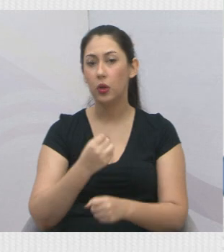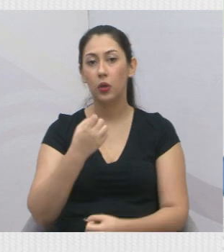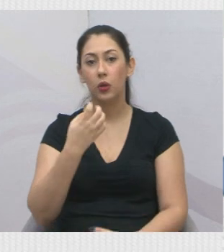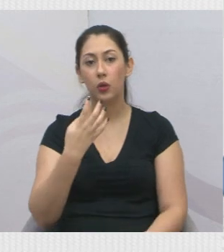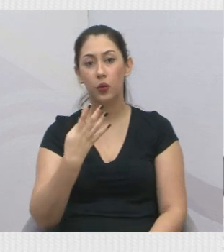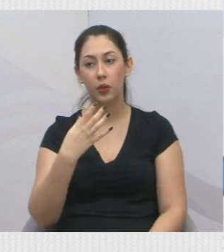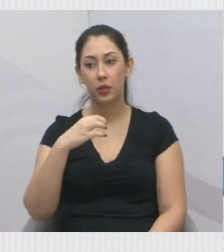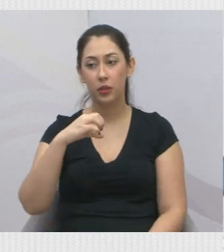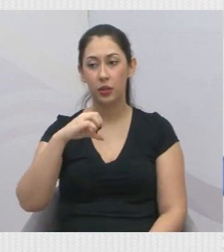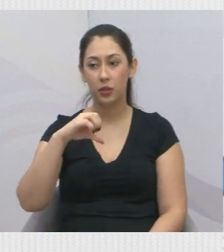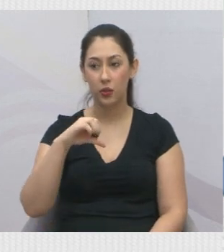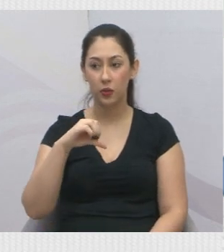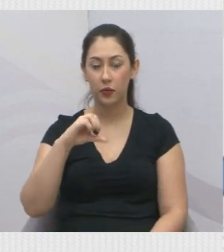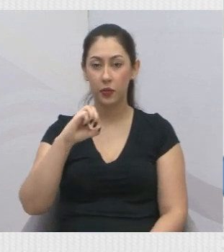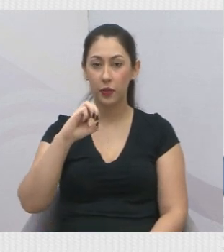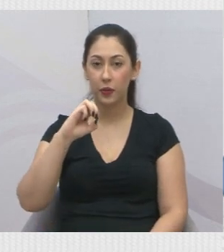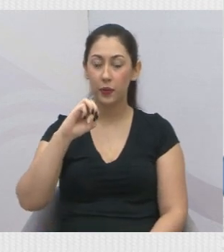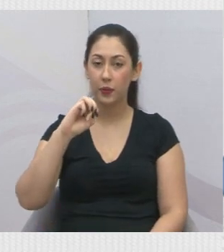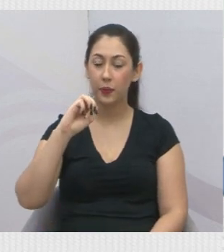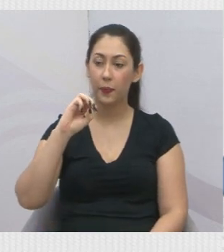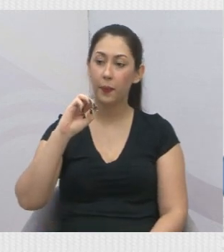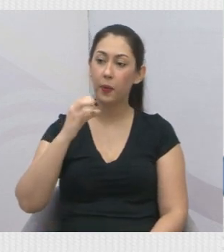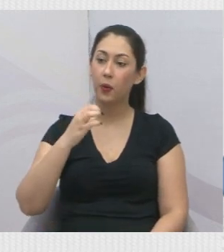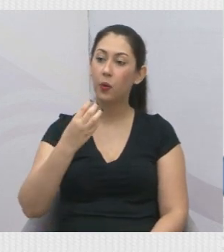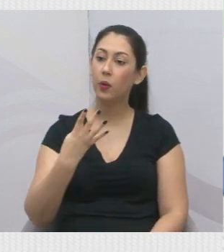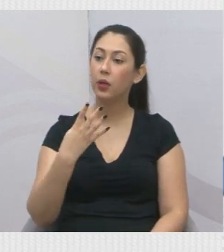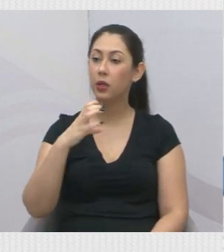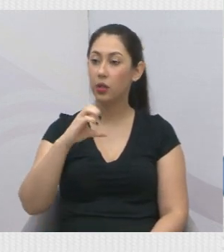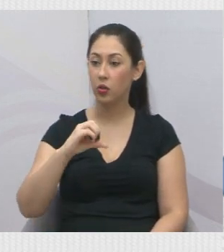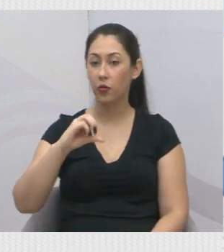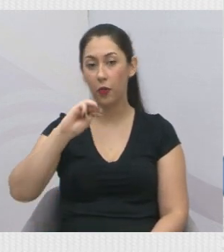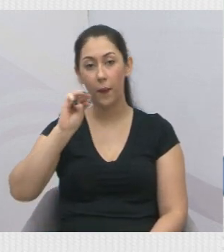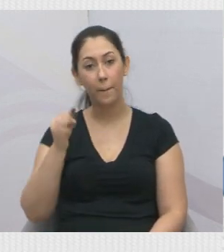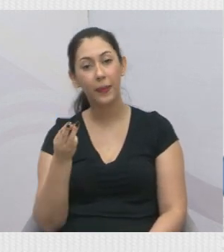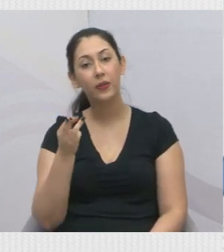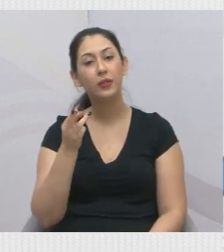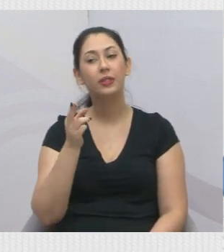pagar processado e não processado, temos um montante de